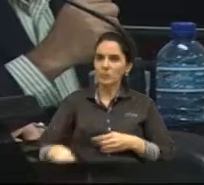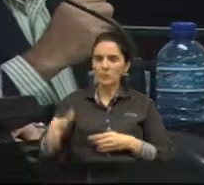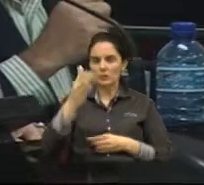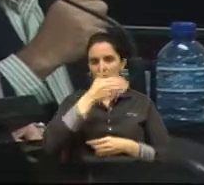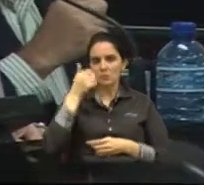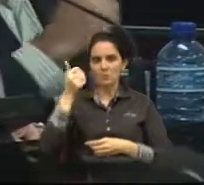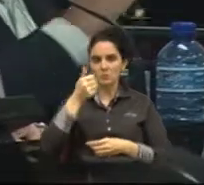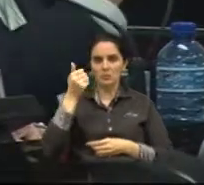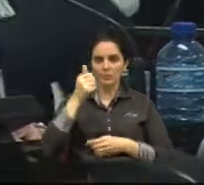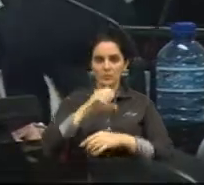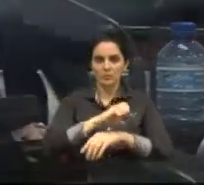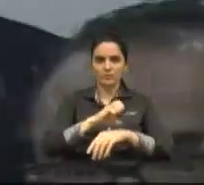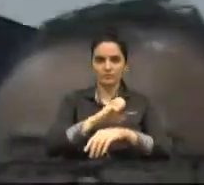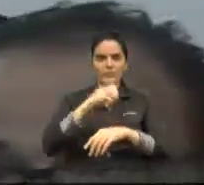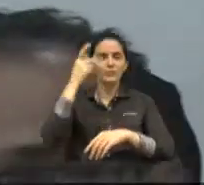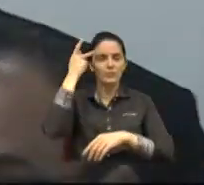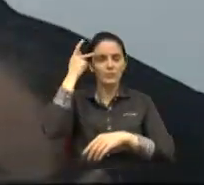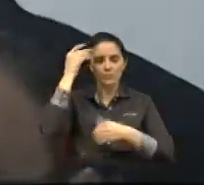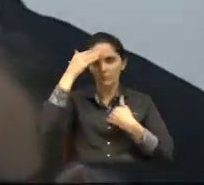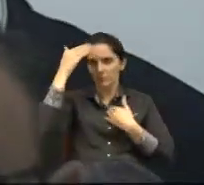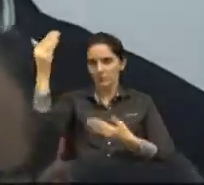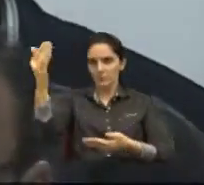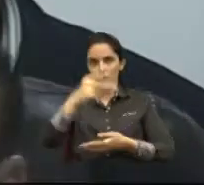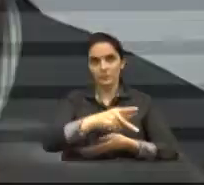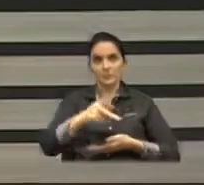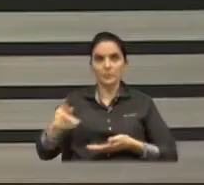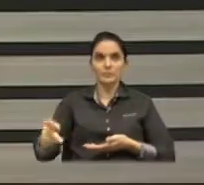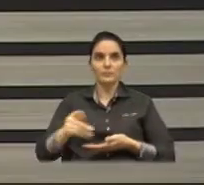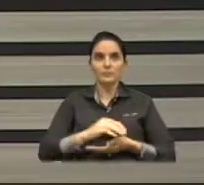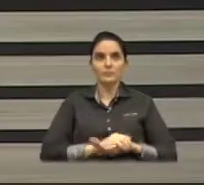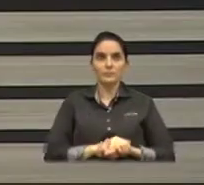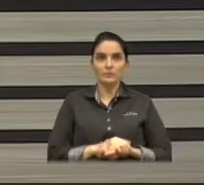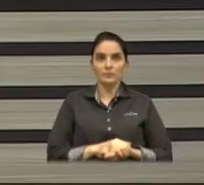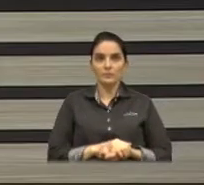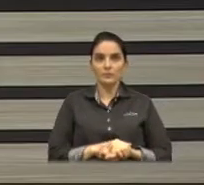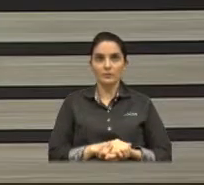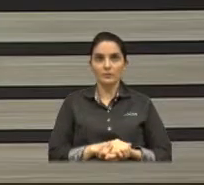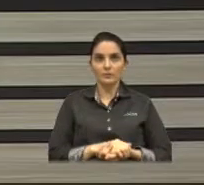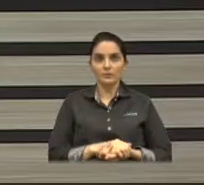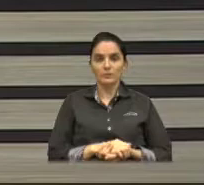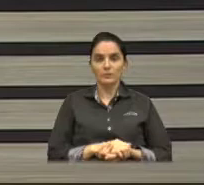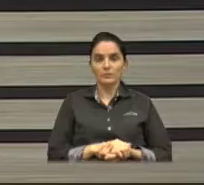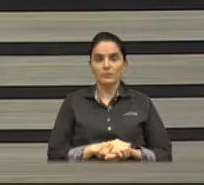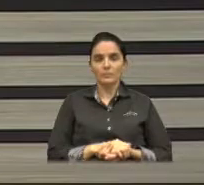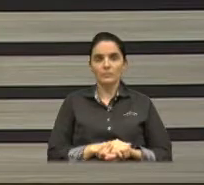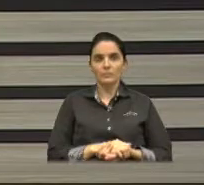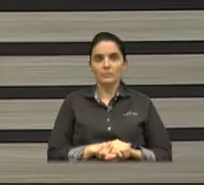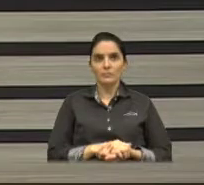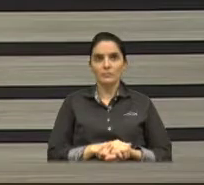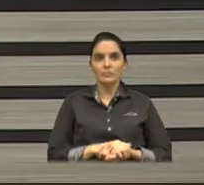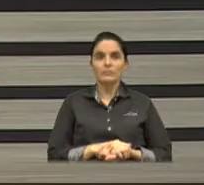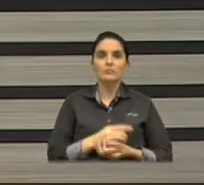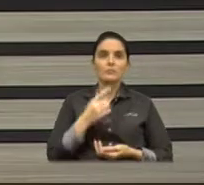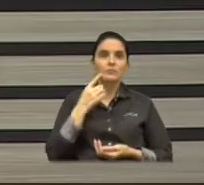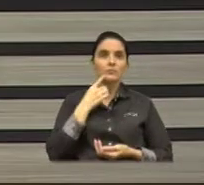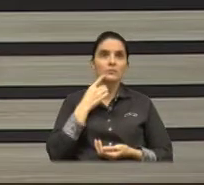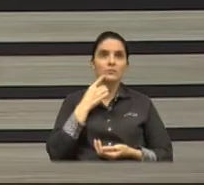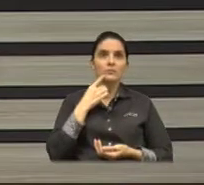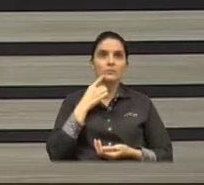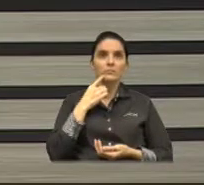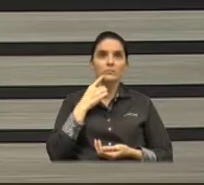do nosso Brasil. Muito obrigado, presidente. Questão de ordem, senhor presidente. Questão de ordem do vereador Cleiton Silva. O senhor